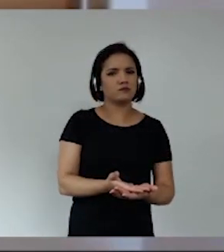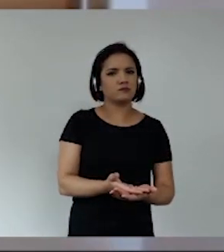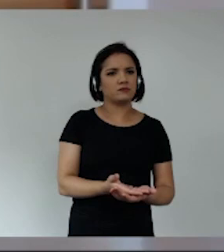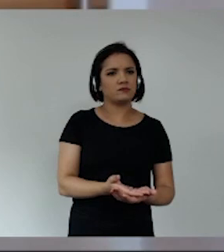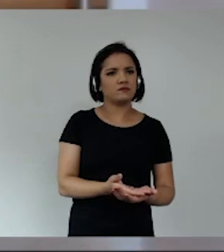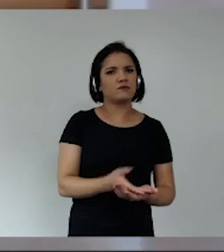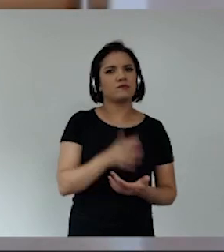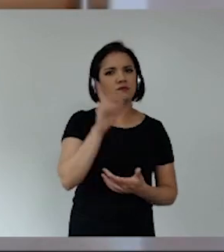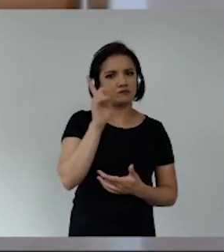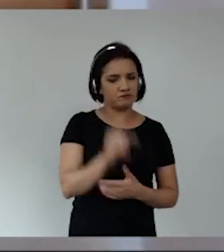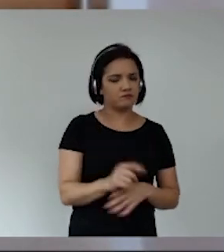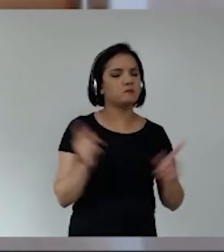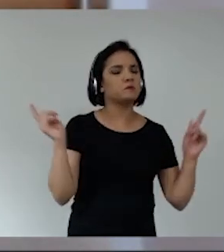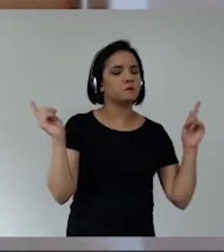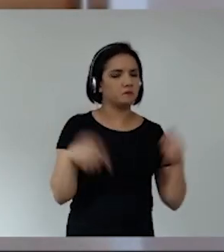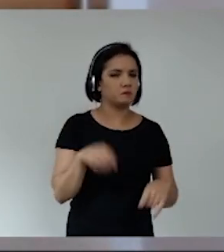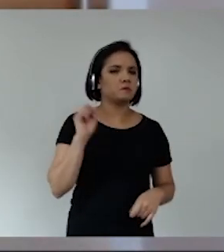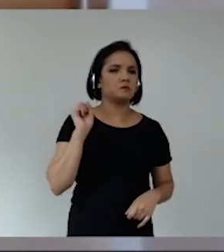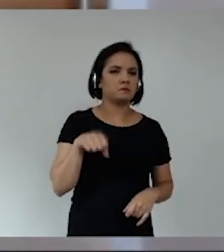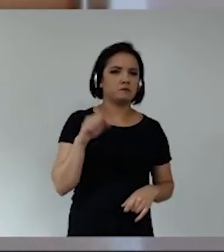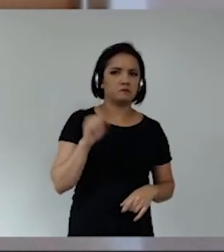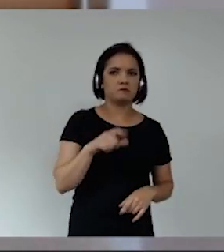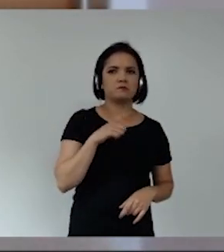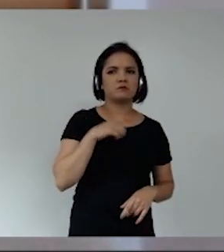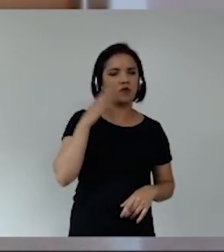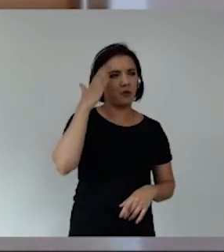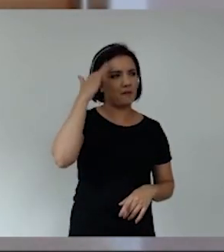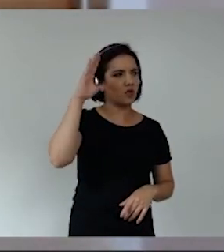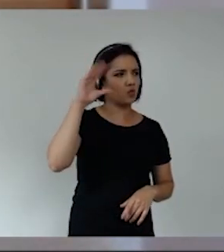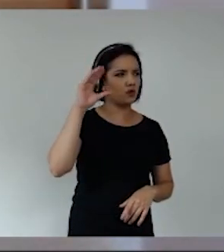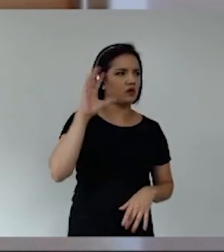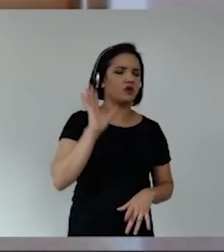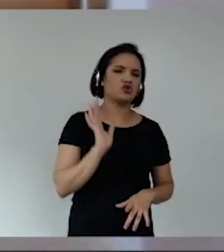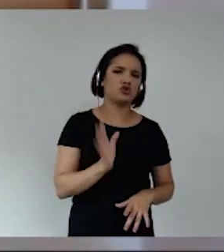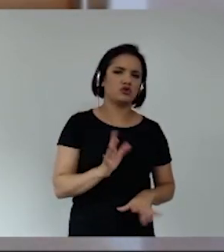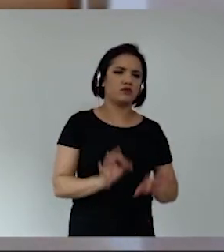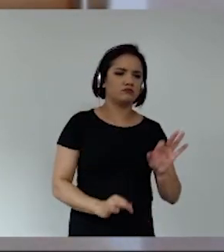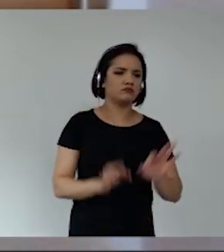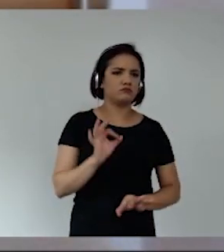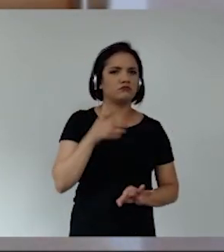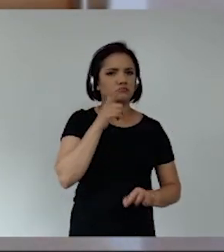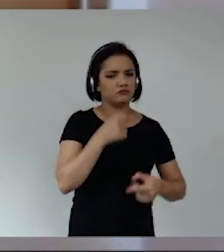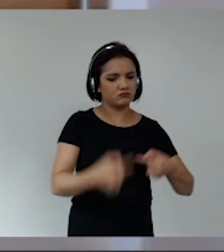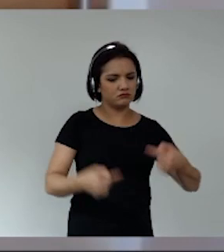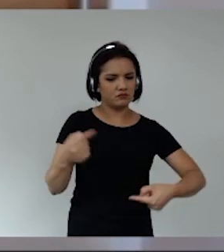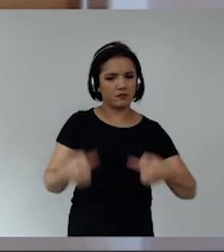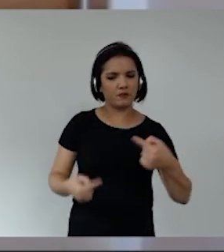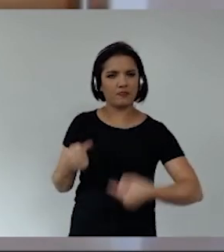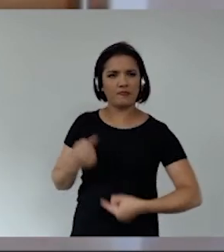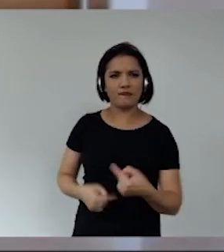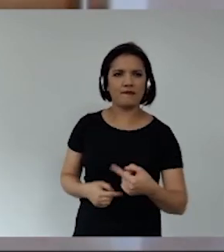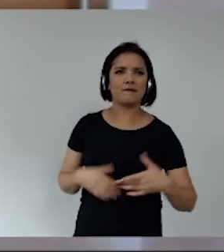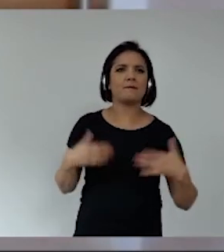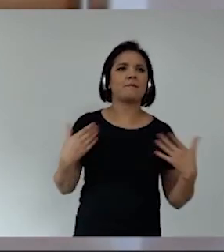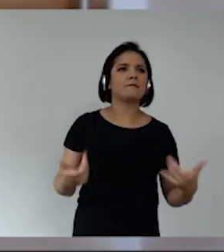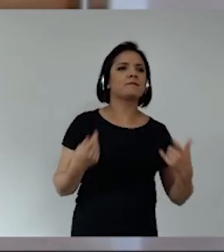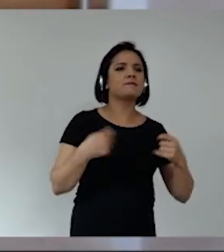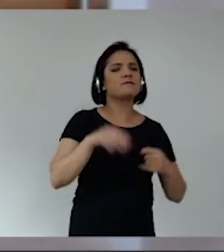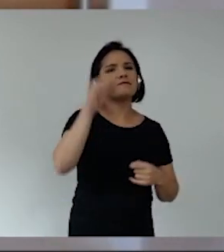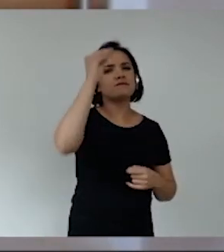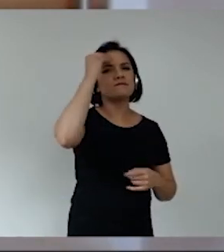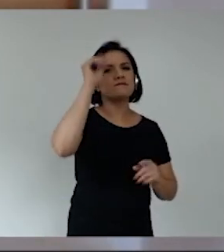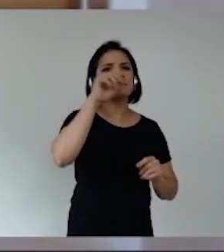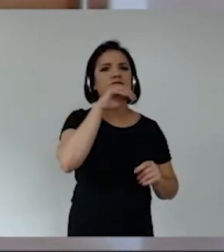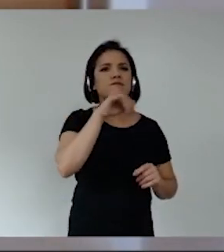que o procedimento é válido. Nós já temos maturidade jurídica para começar a debater esse assunto. A advocacia tem que entender isso como